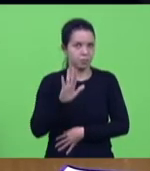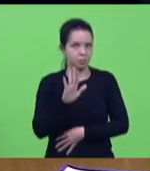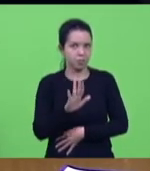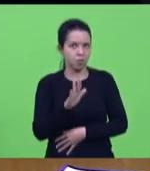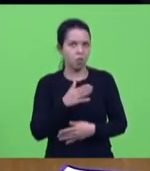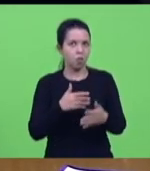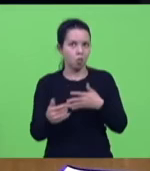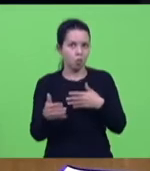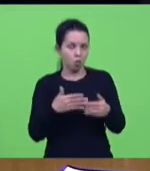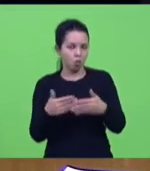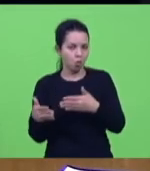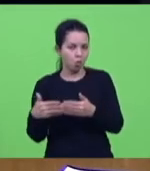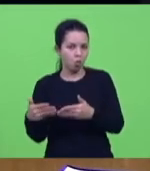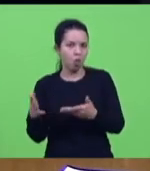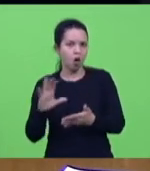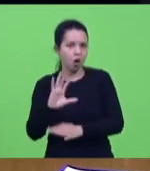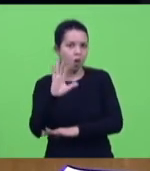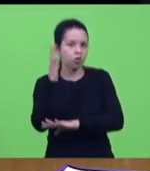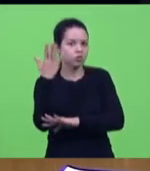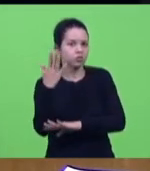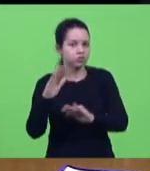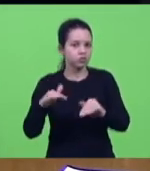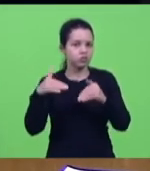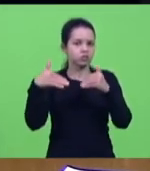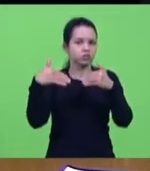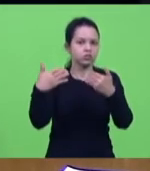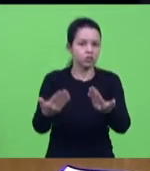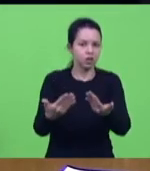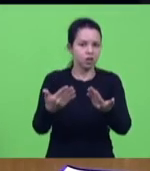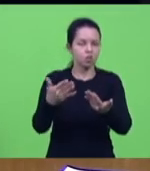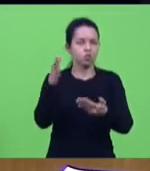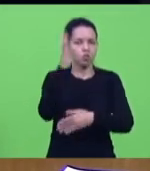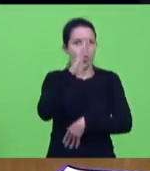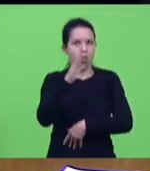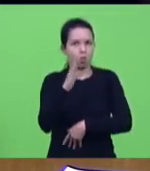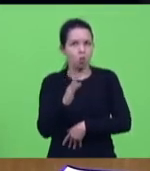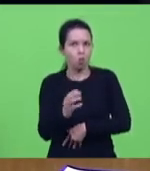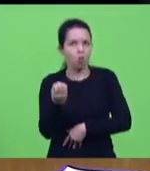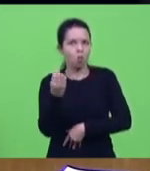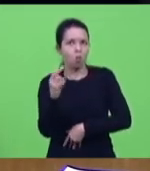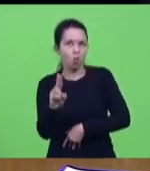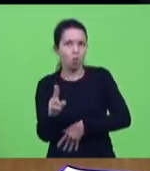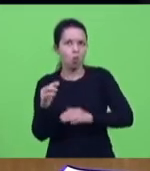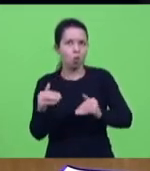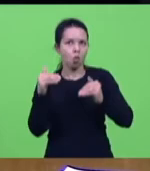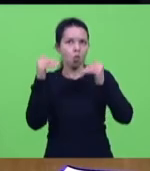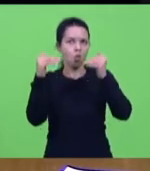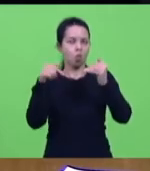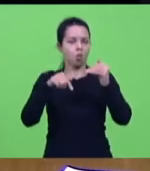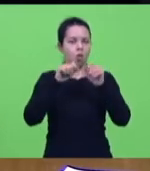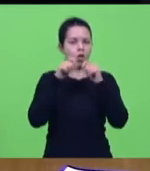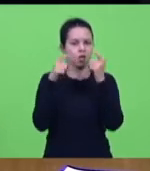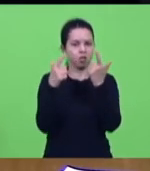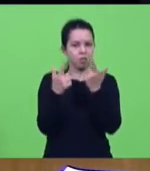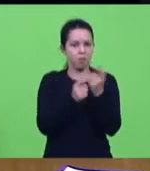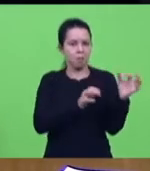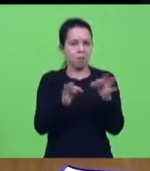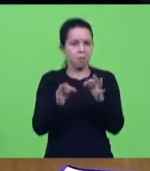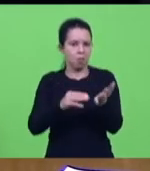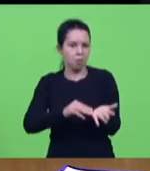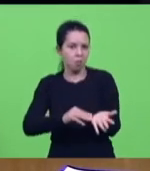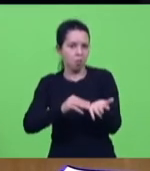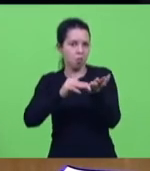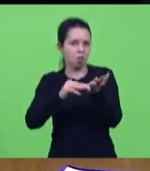qualquer coisa que está acontecendo lá fora, ou a nível nacional, ou com alguma autoridade, está a Assembleia aqui fazendo uma moção. Nós já se